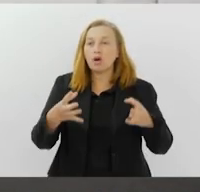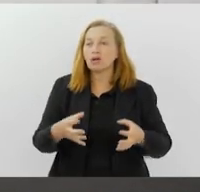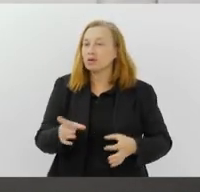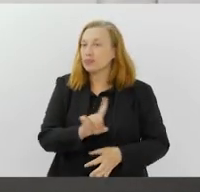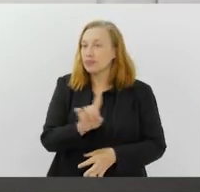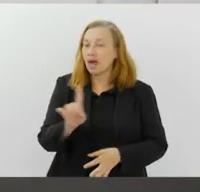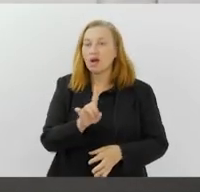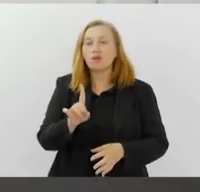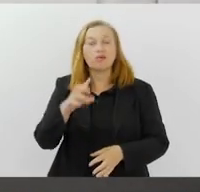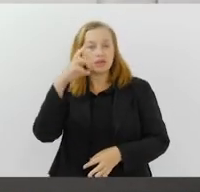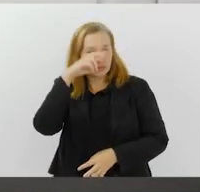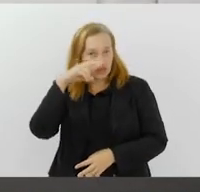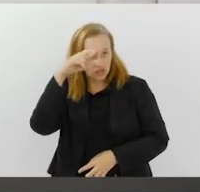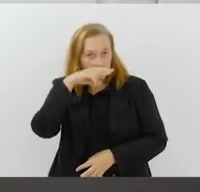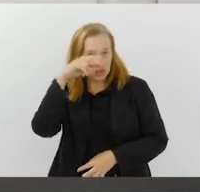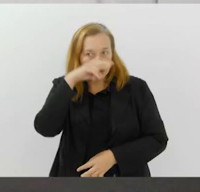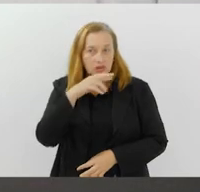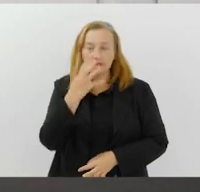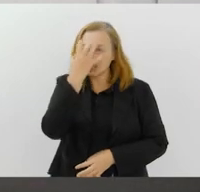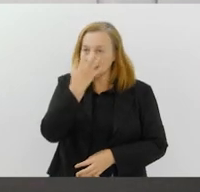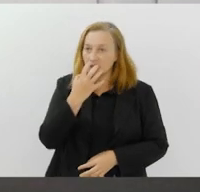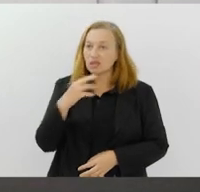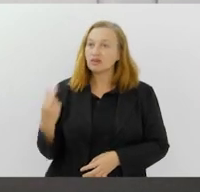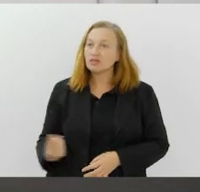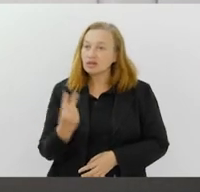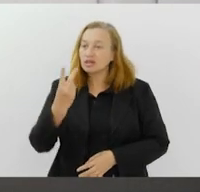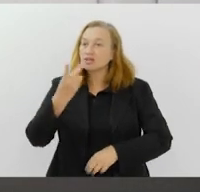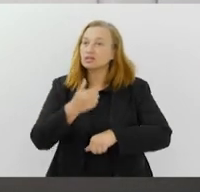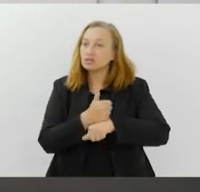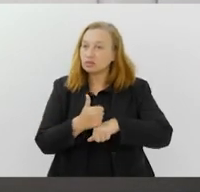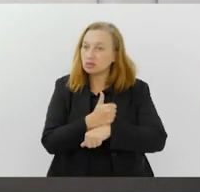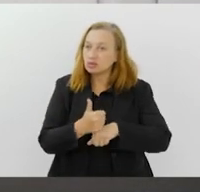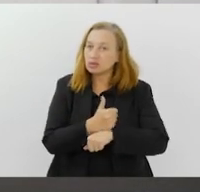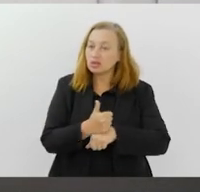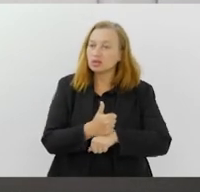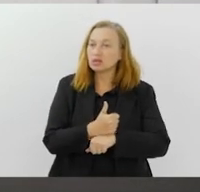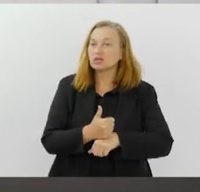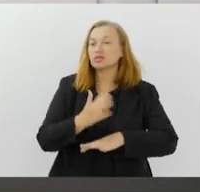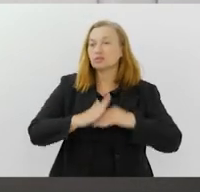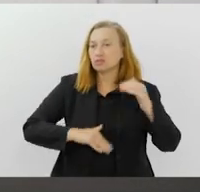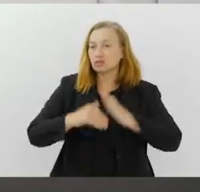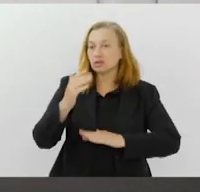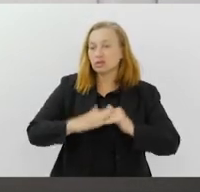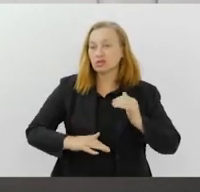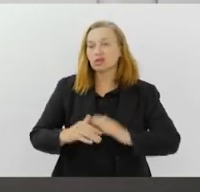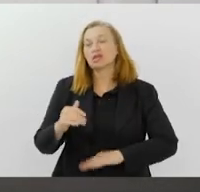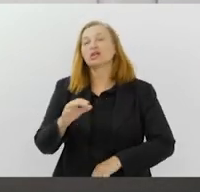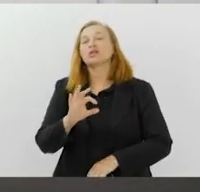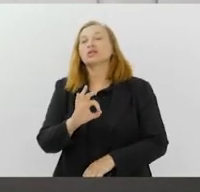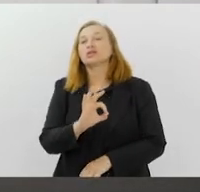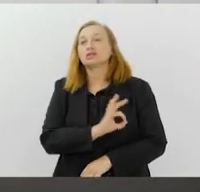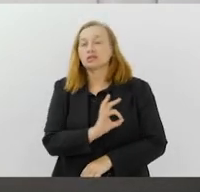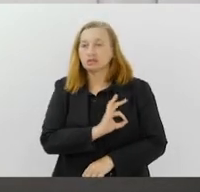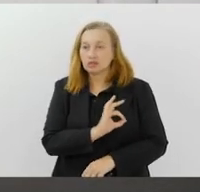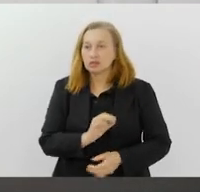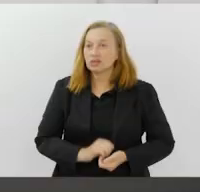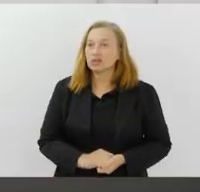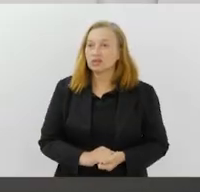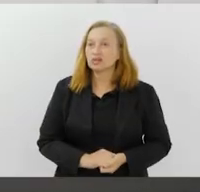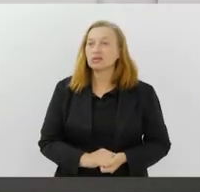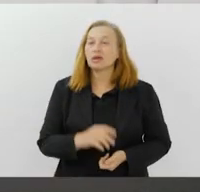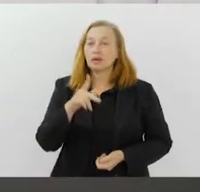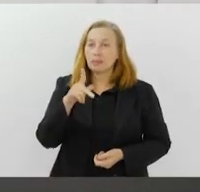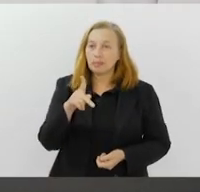investigação não é seriedade é valorizar os profissionais da segurança começando pelos policiais pelos